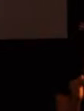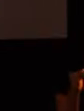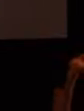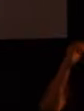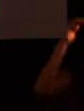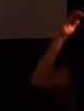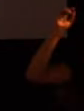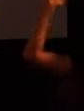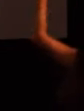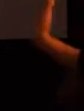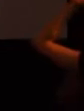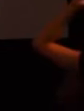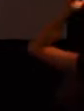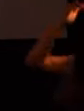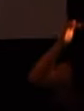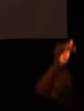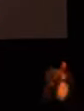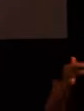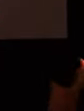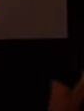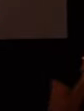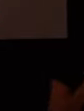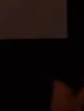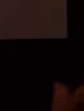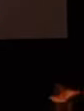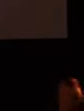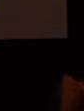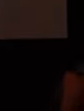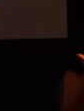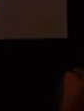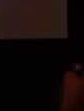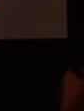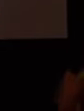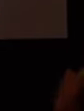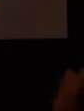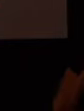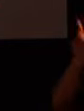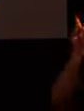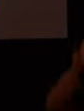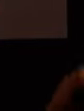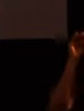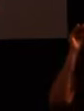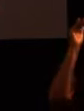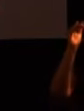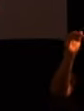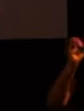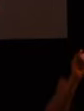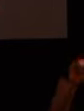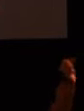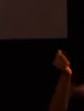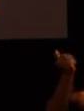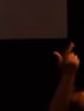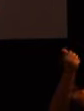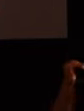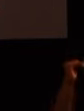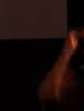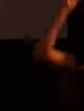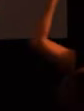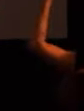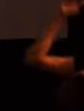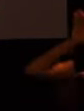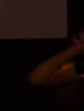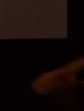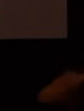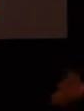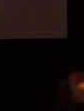a 5 pavimentos, porque o estudo de sombra apontou e apresentou que mais do que isso ele sombrearia a praia. Então ele teve